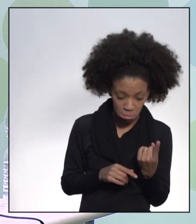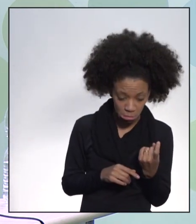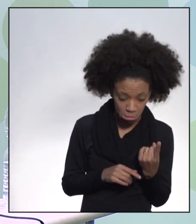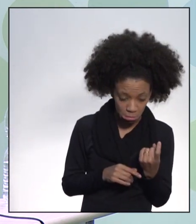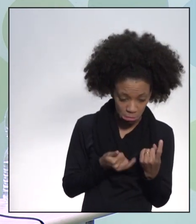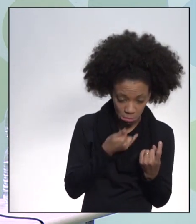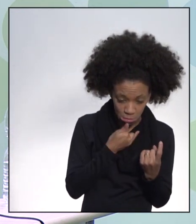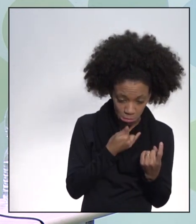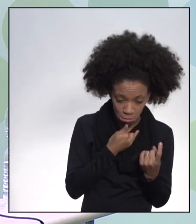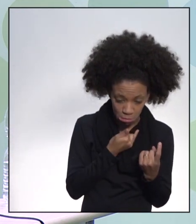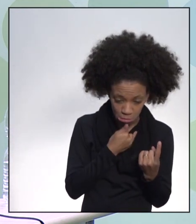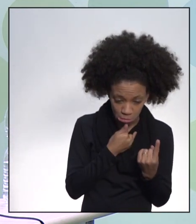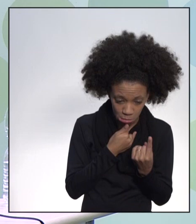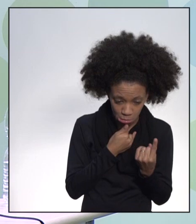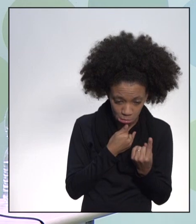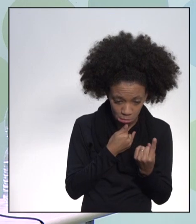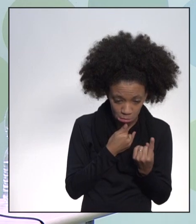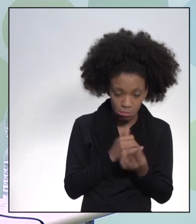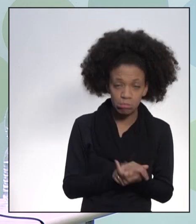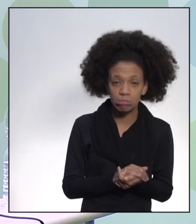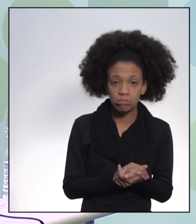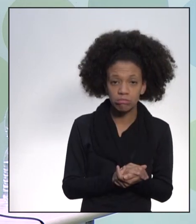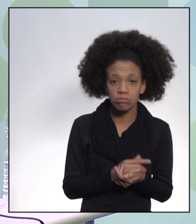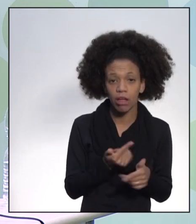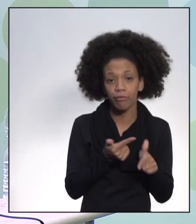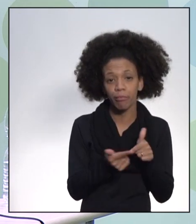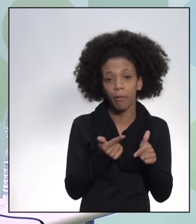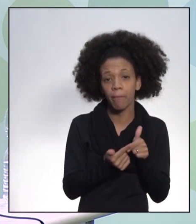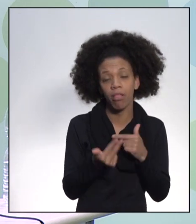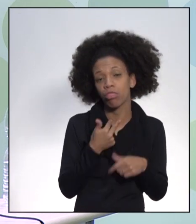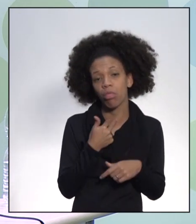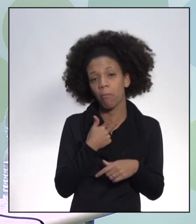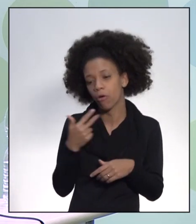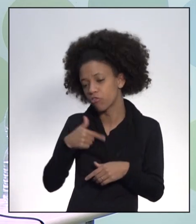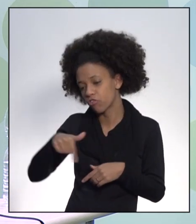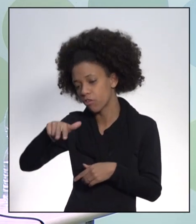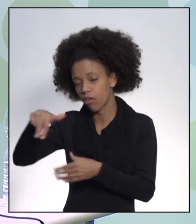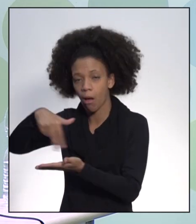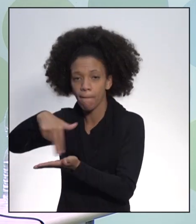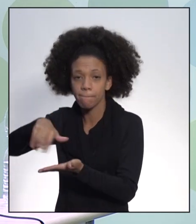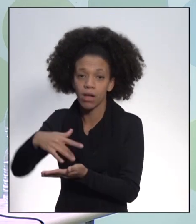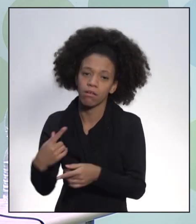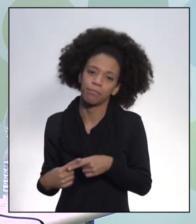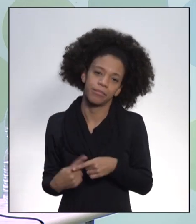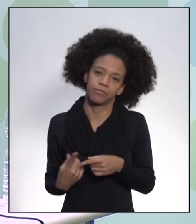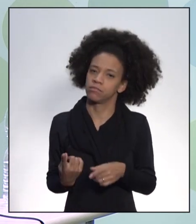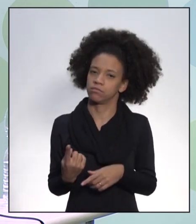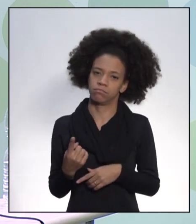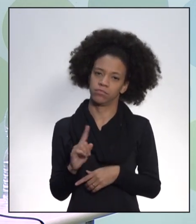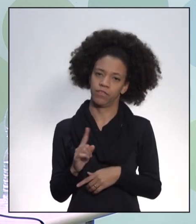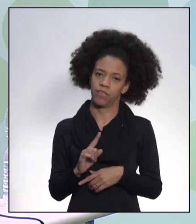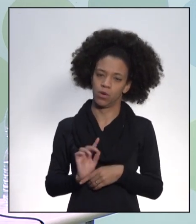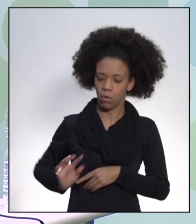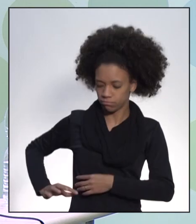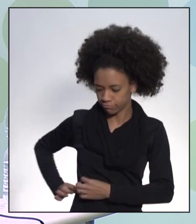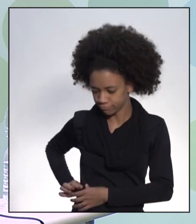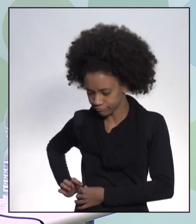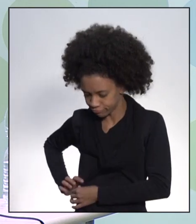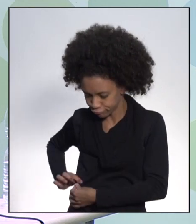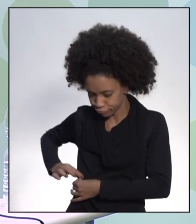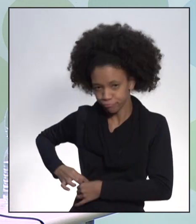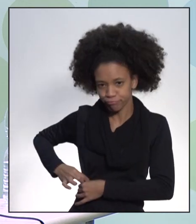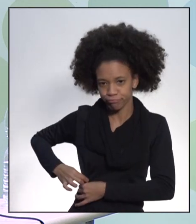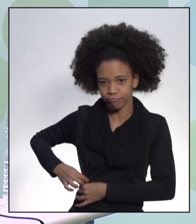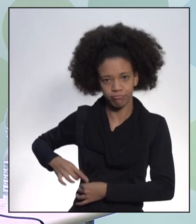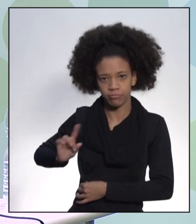toda ranzinza, né? Com esse problema de não poder ir ao baile, porque você não vai com uma agulha espetada na roupa ao baile.